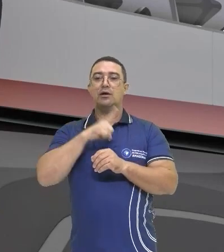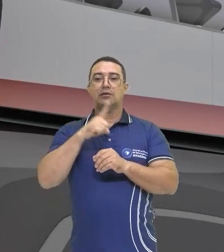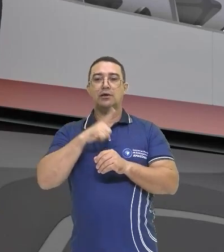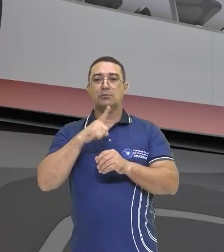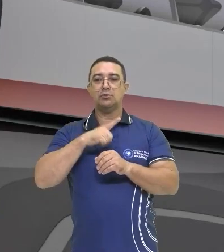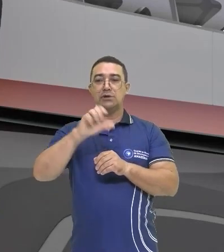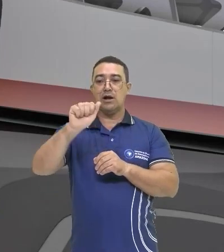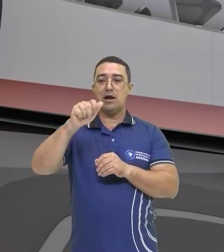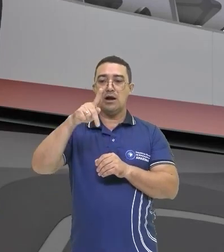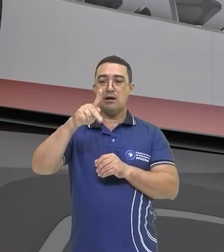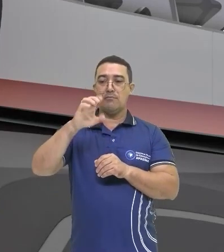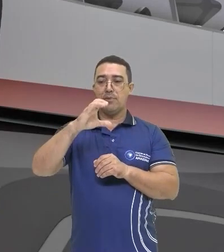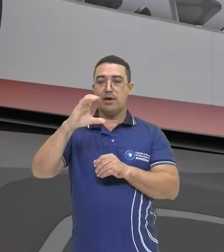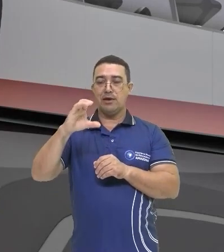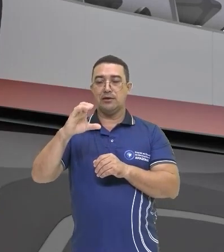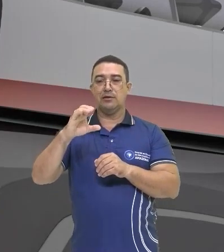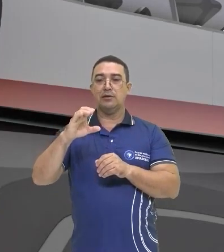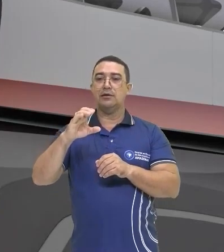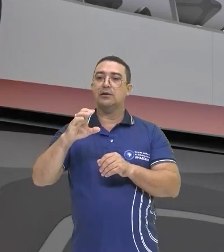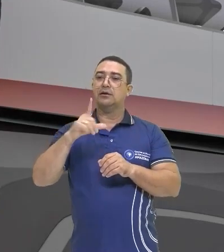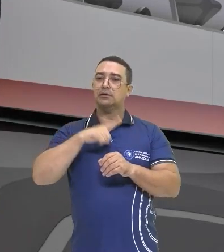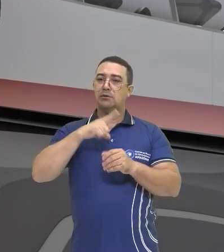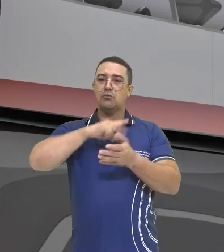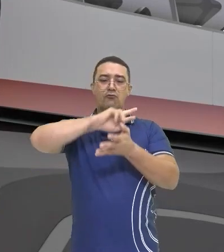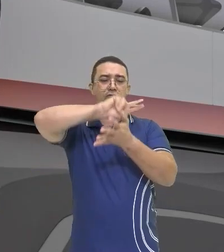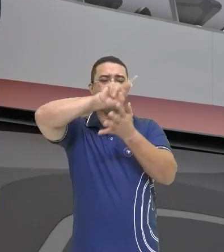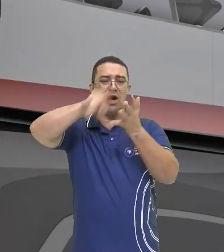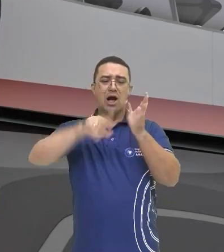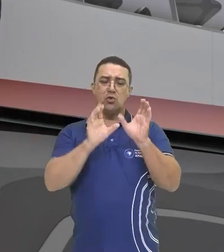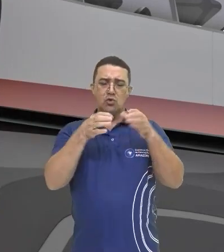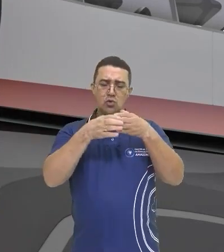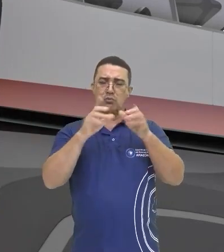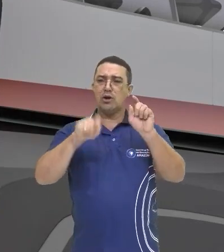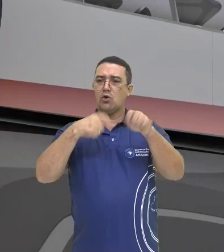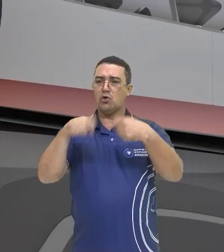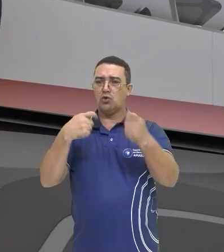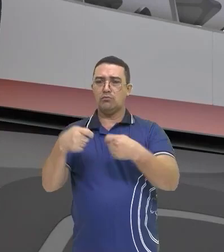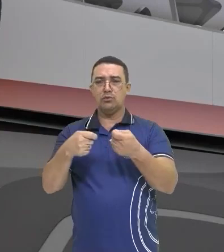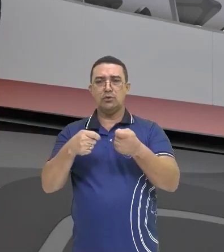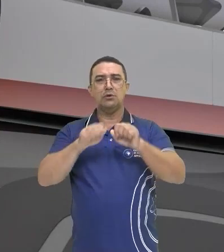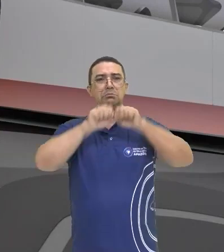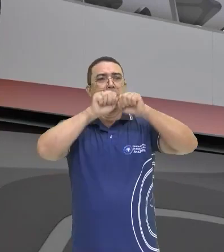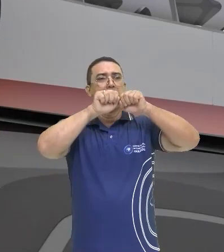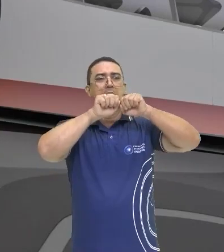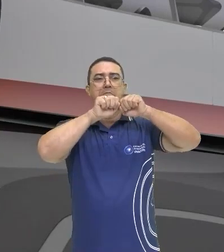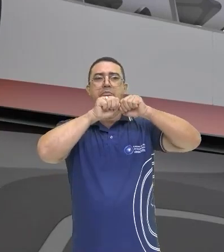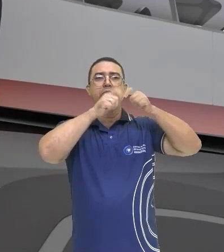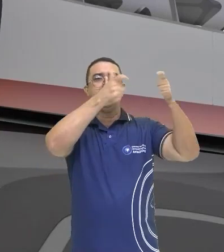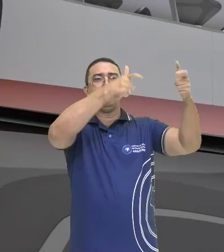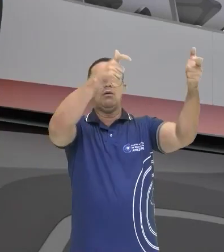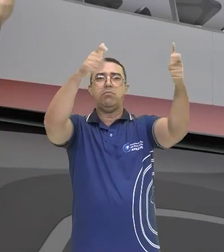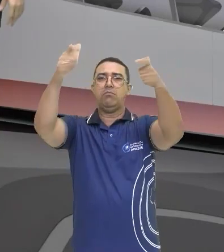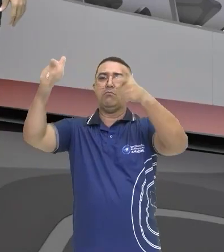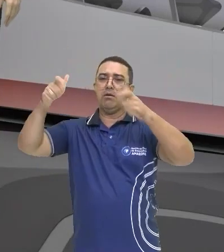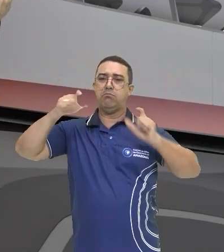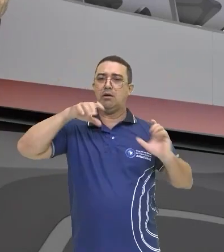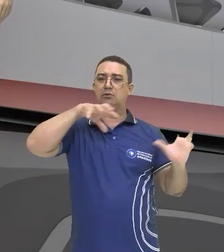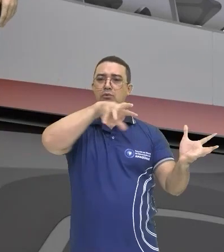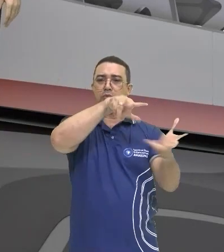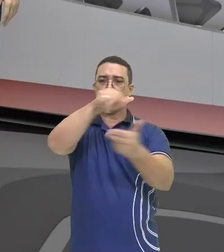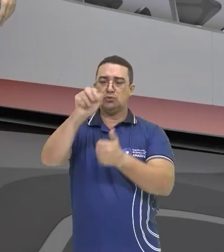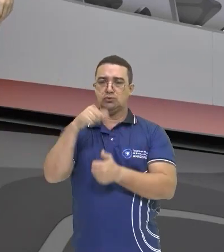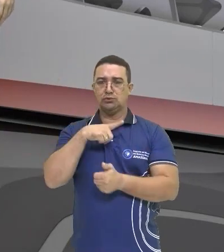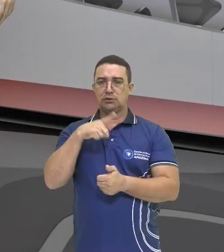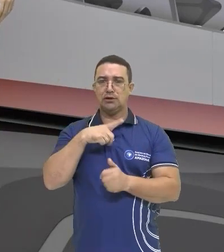nós temos diversos blocos econômicos, tá certo? Espalhados por todo o mundo.